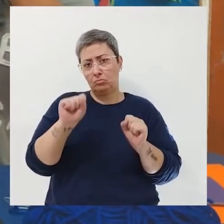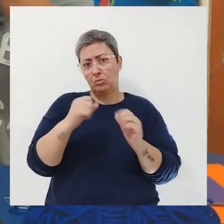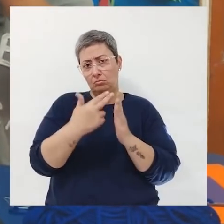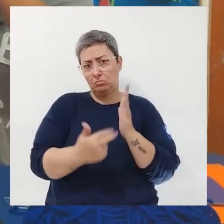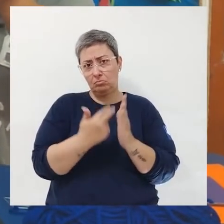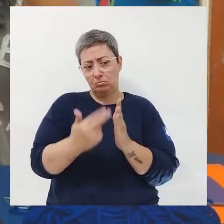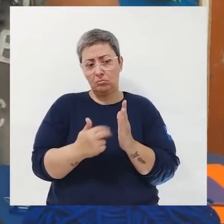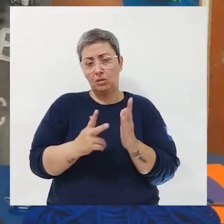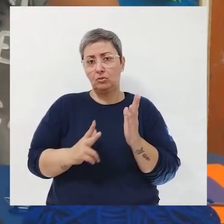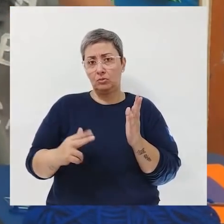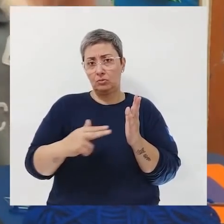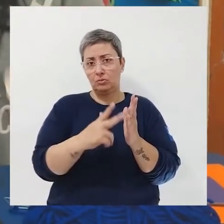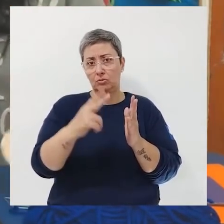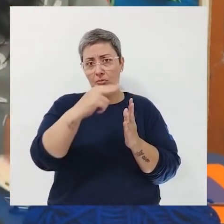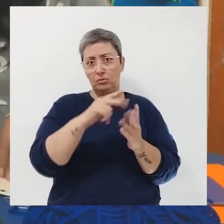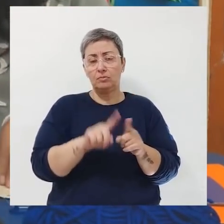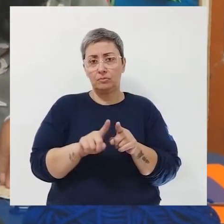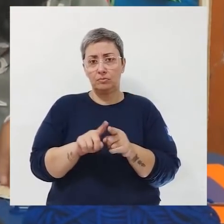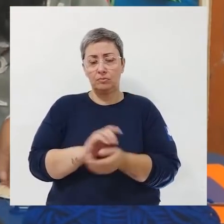souberem desenhar. Desenhar e cortar.